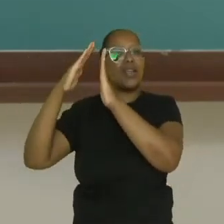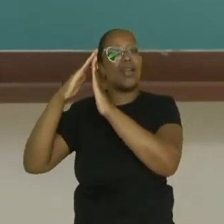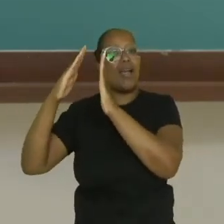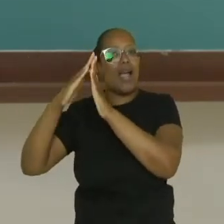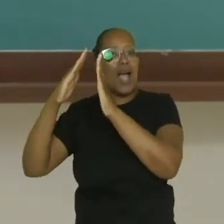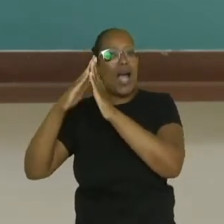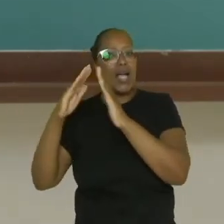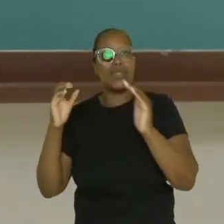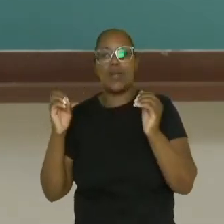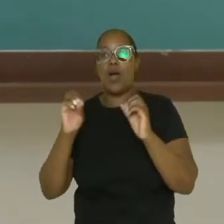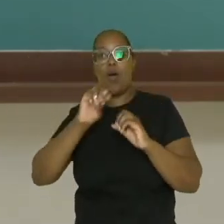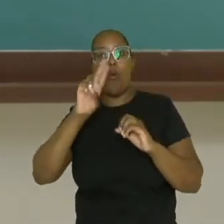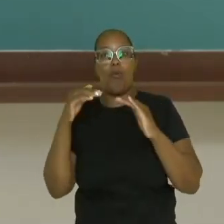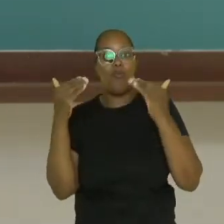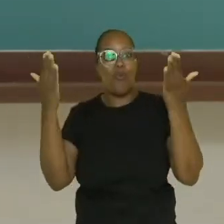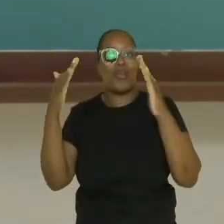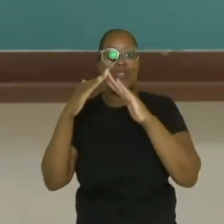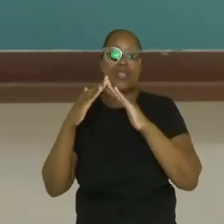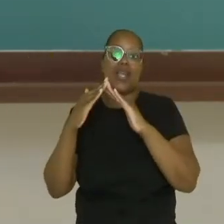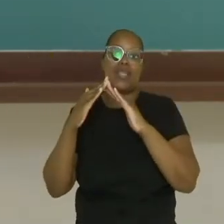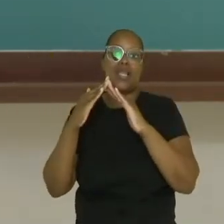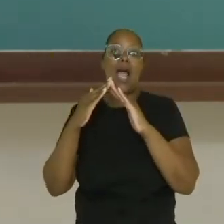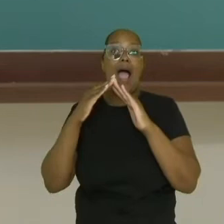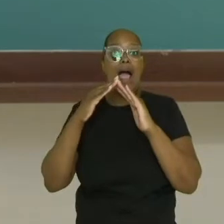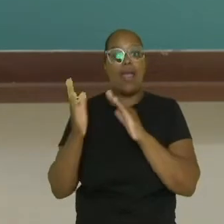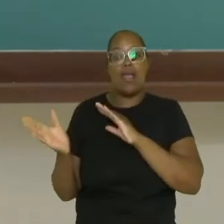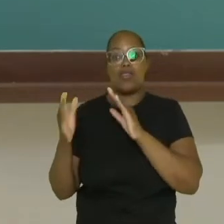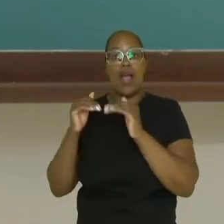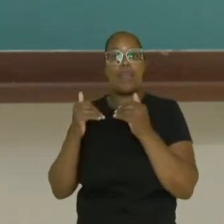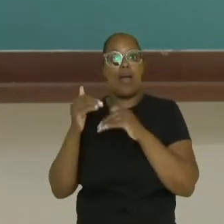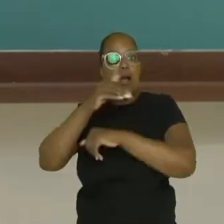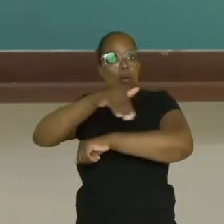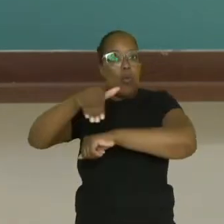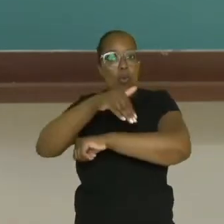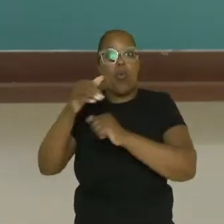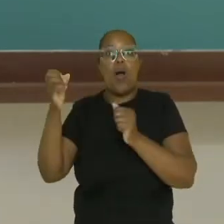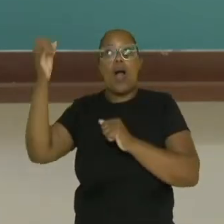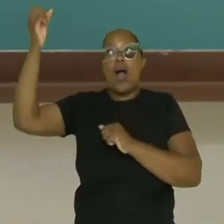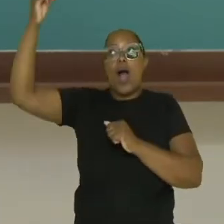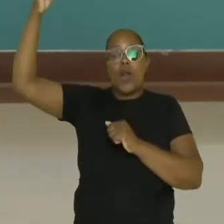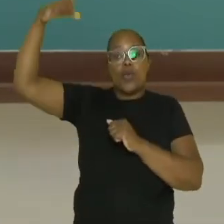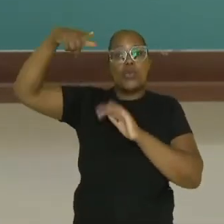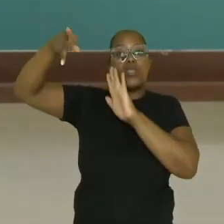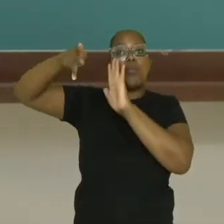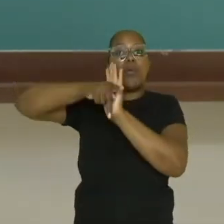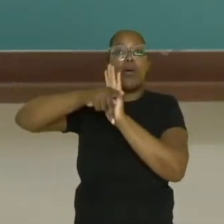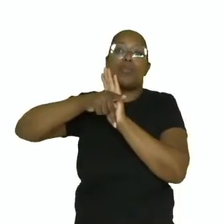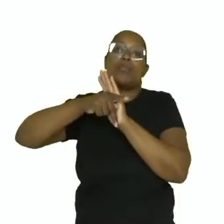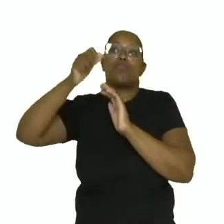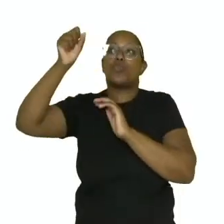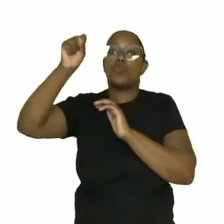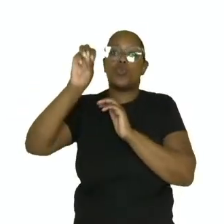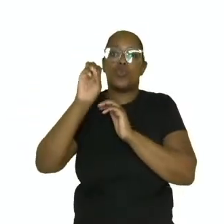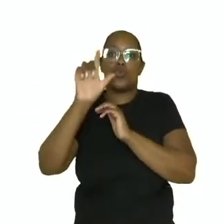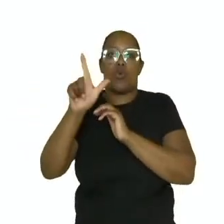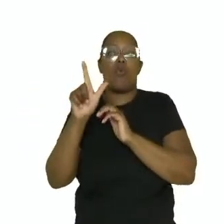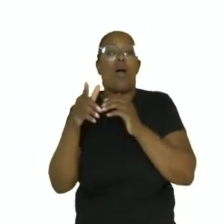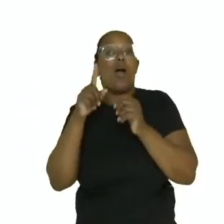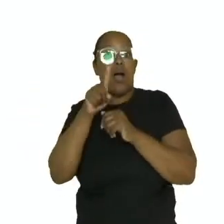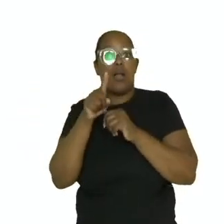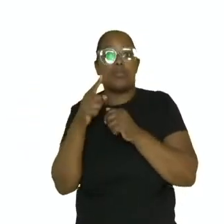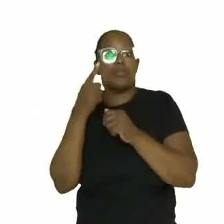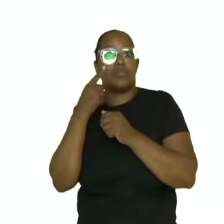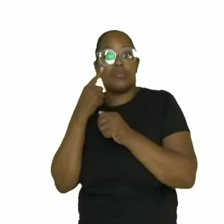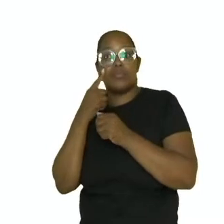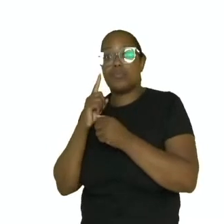maravilhosa naturalmente, todos os dias, sem a necessidade da interferência da mão do homem. Aqui eu trouxe para vocês